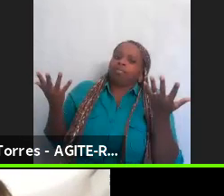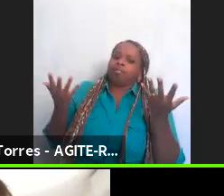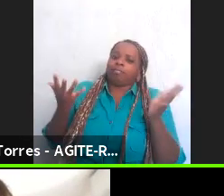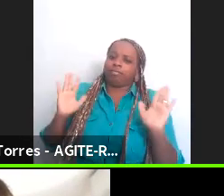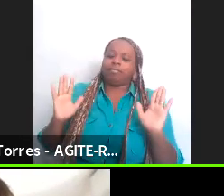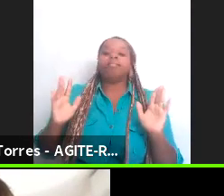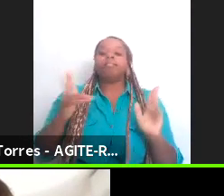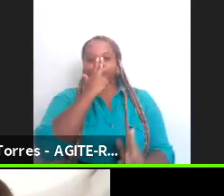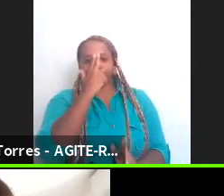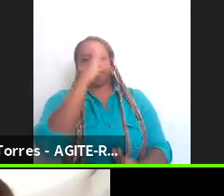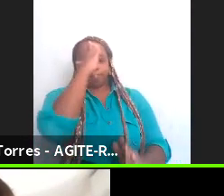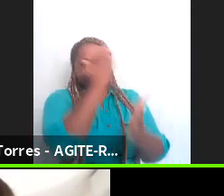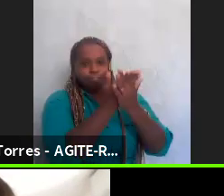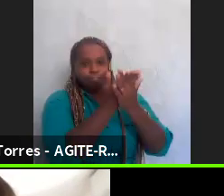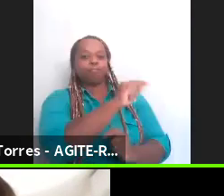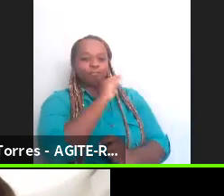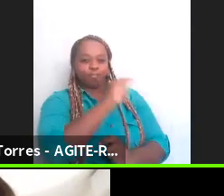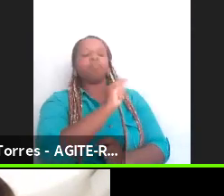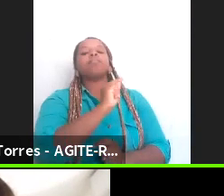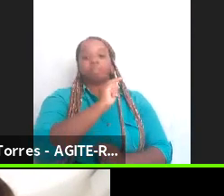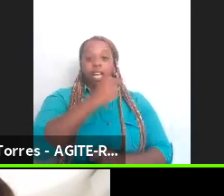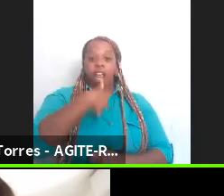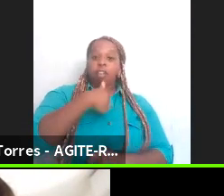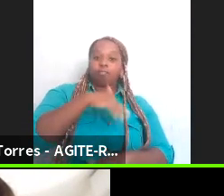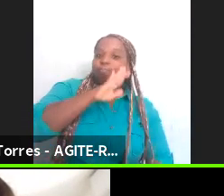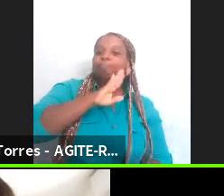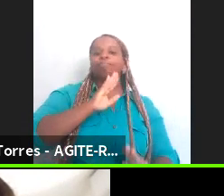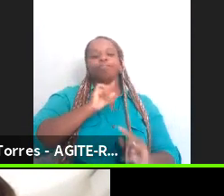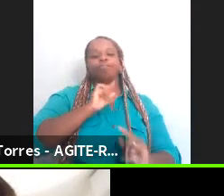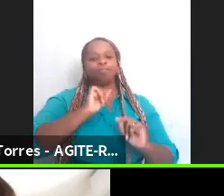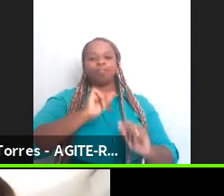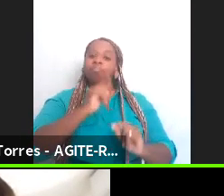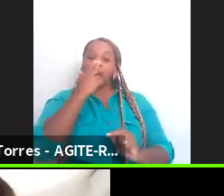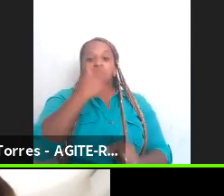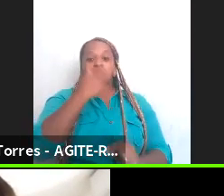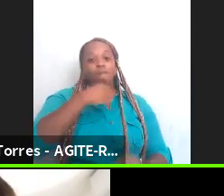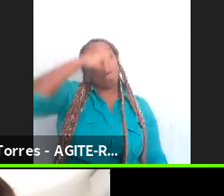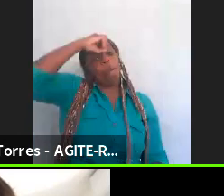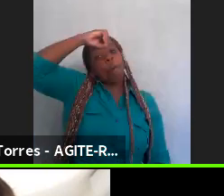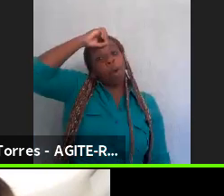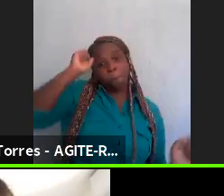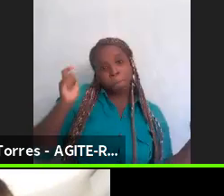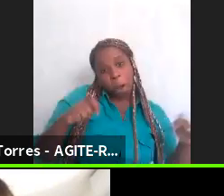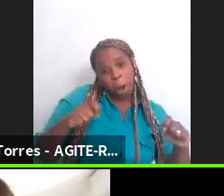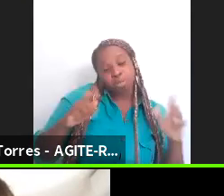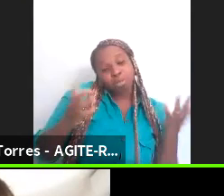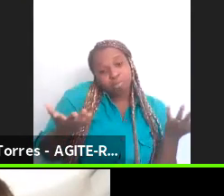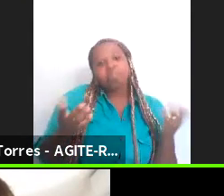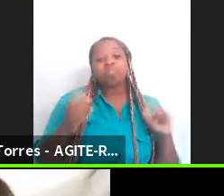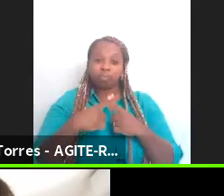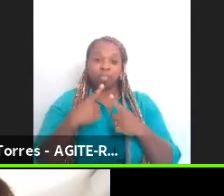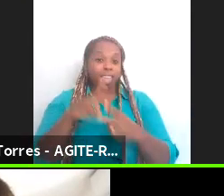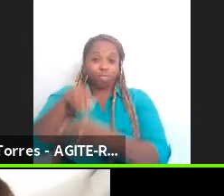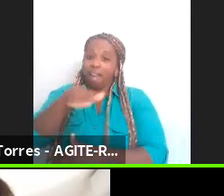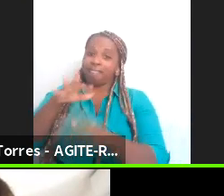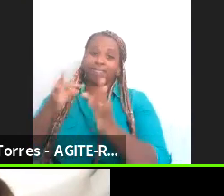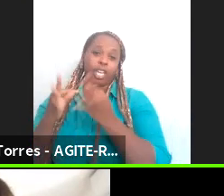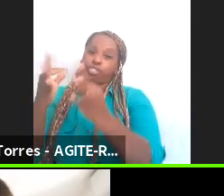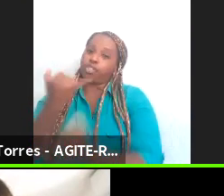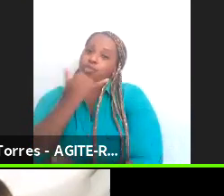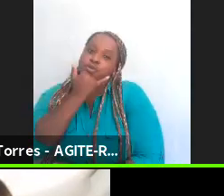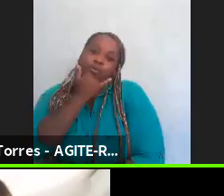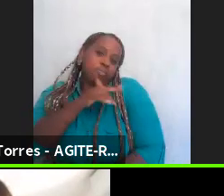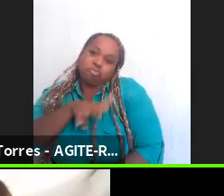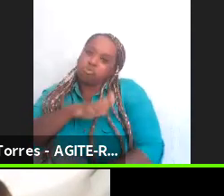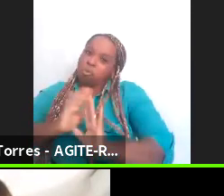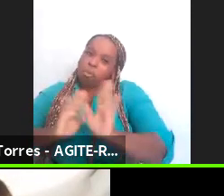Eu acredito muito, talvez eu seja um pouco ingênua nesse sentido, eu não sou uma pessoa da tecnologia, então talvez eu não seja a